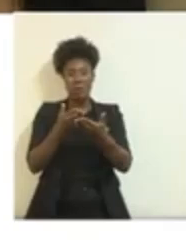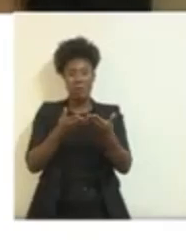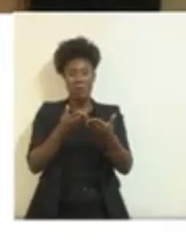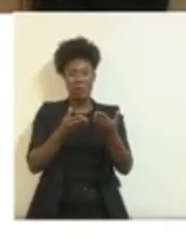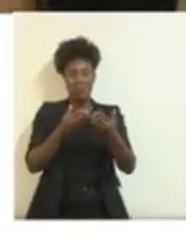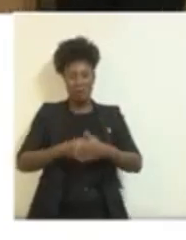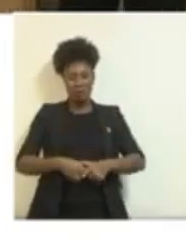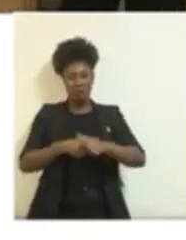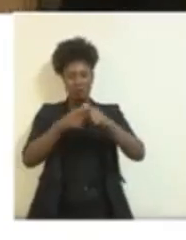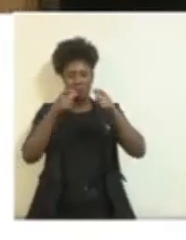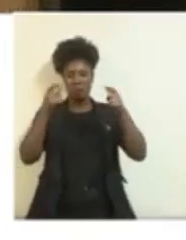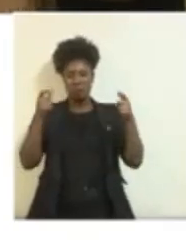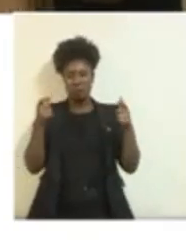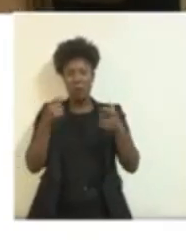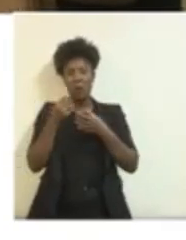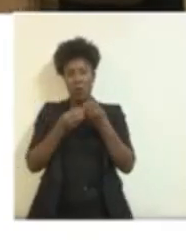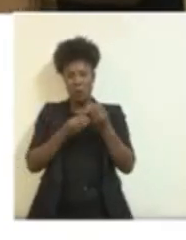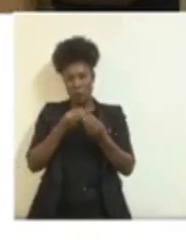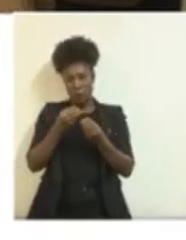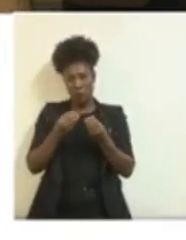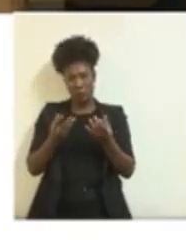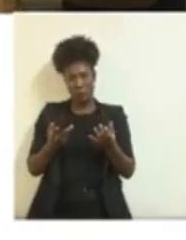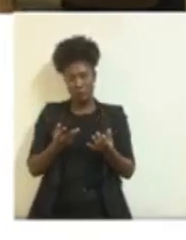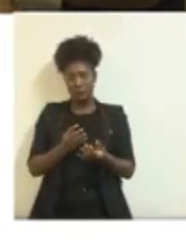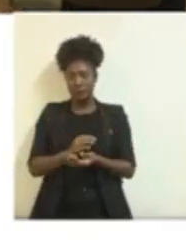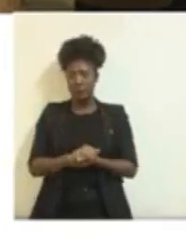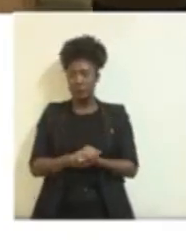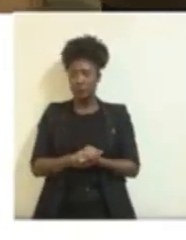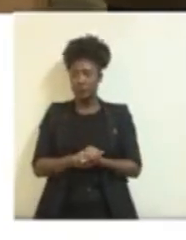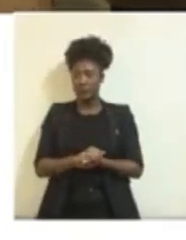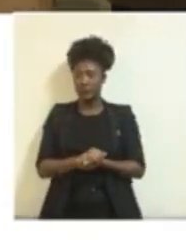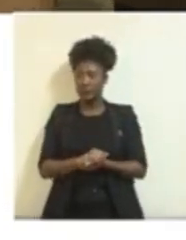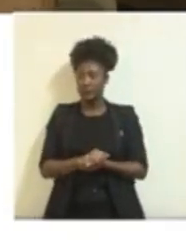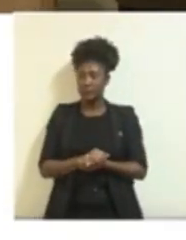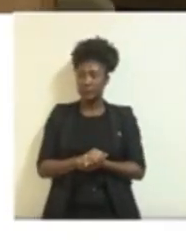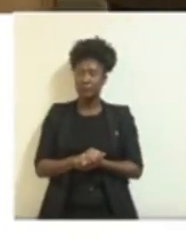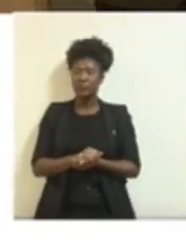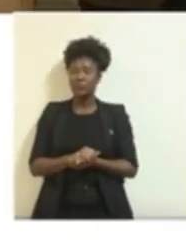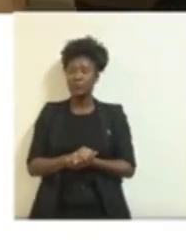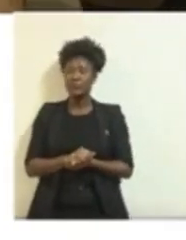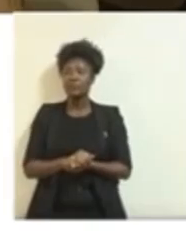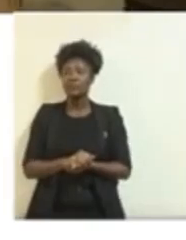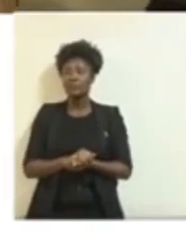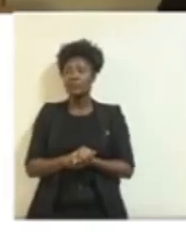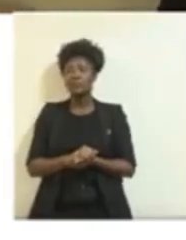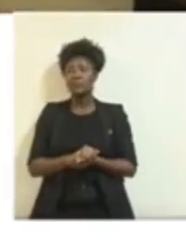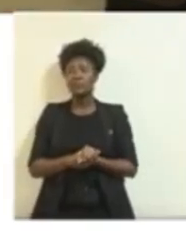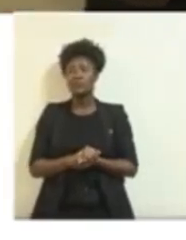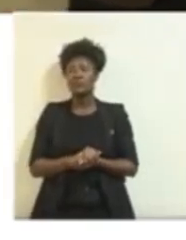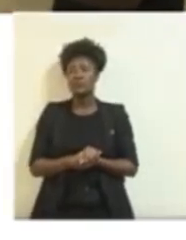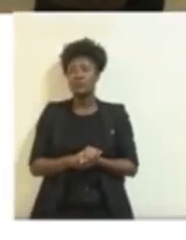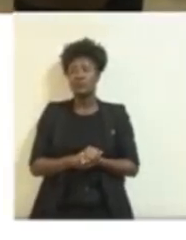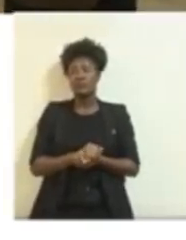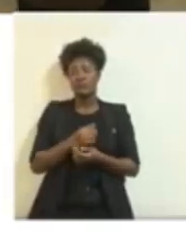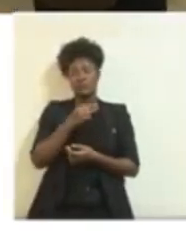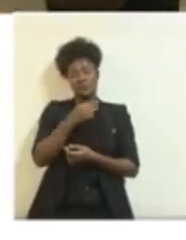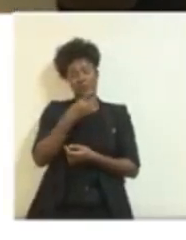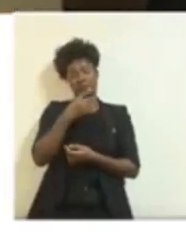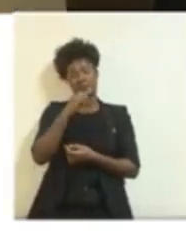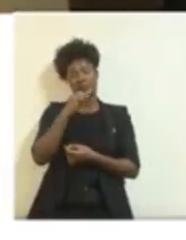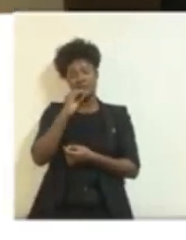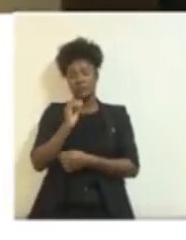a supressão correr solta por outro lado? Né? Relativamente ao tamanho do bioma, isso aqui é importante. 1.470 km², que